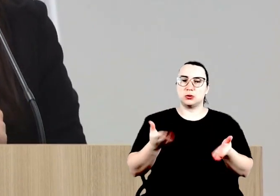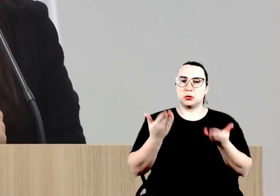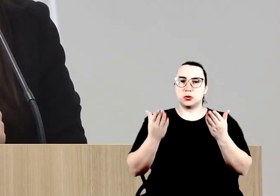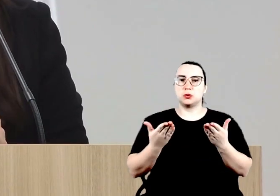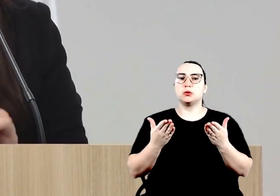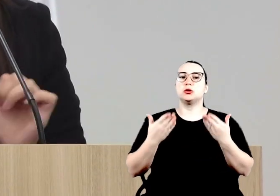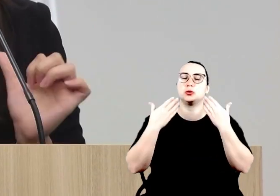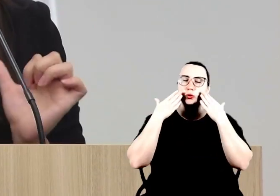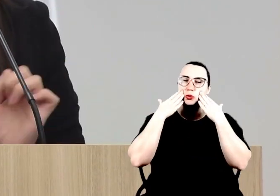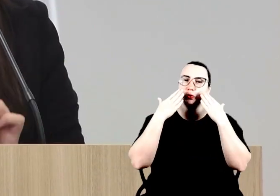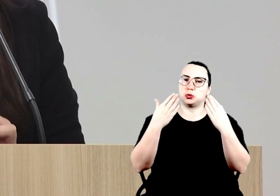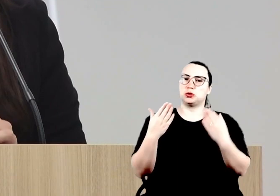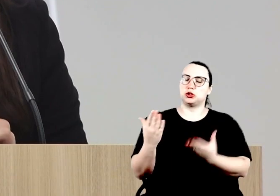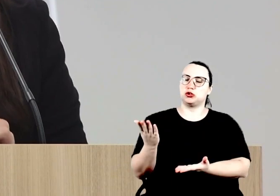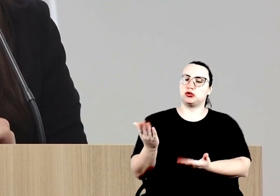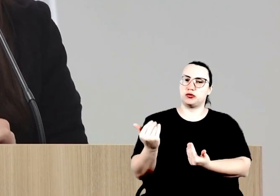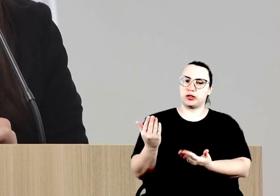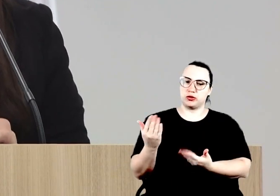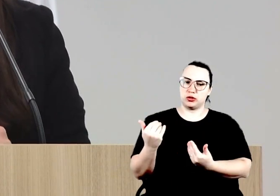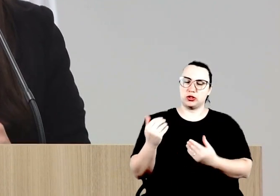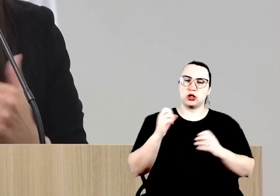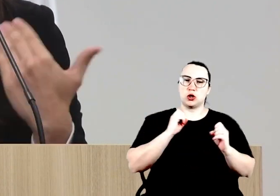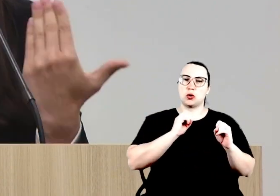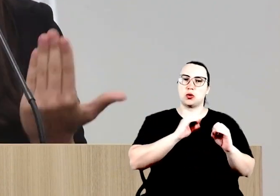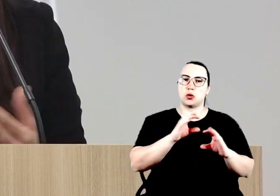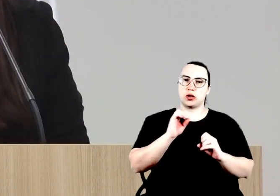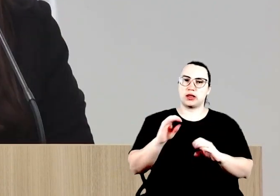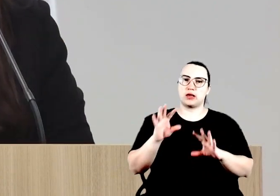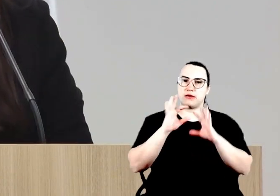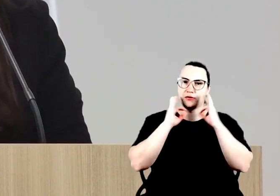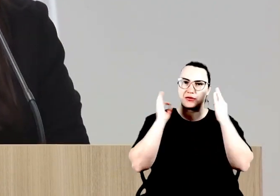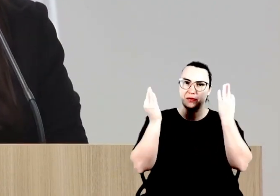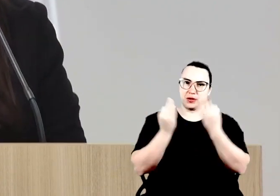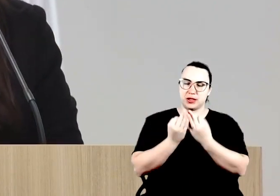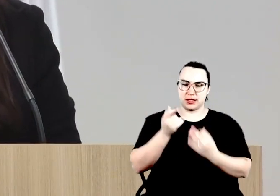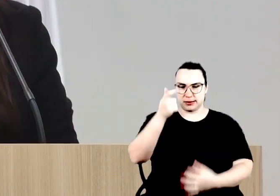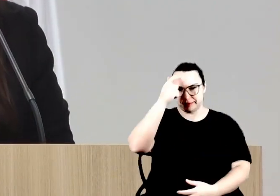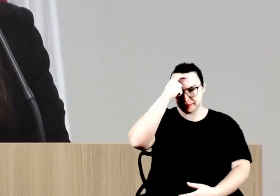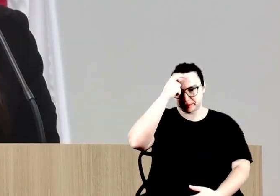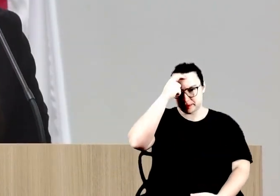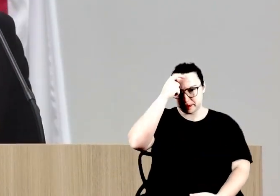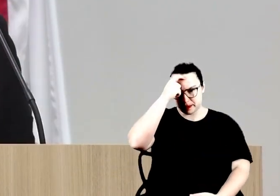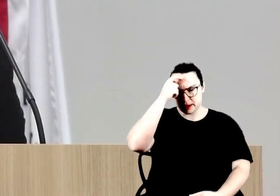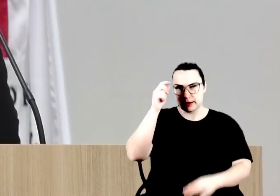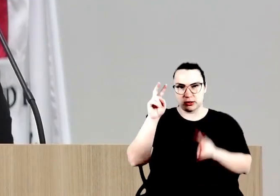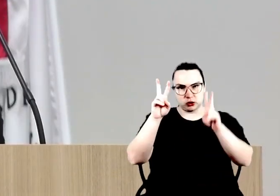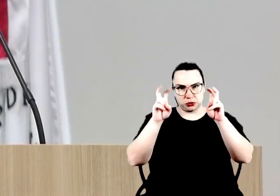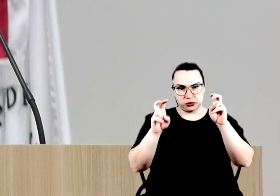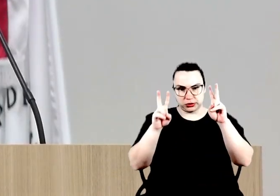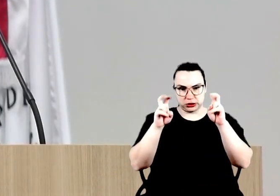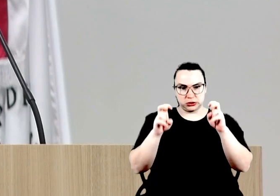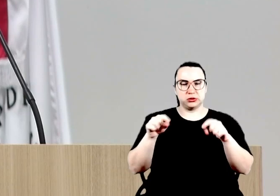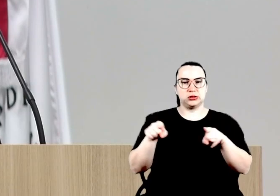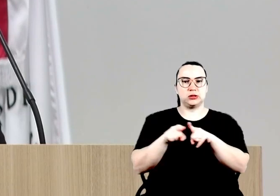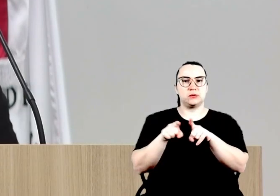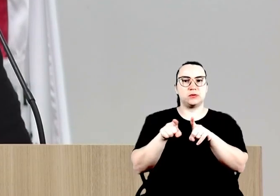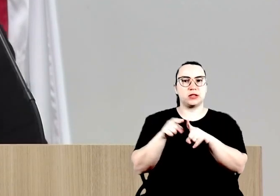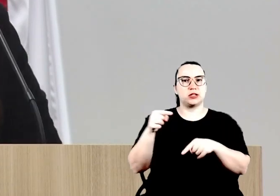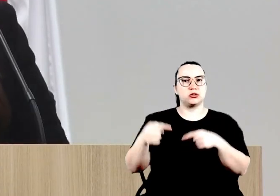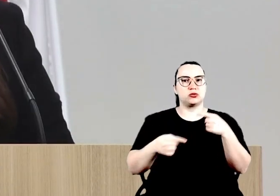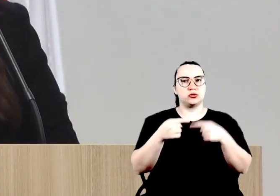juvenil, orientação das famílias, conscientização sobre o tema e discutir o tema nas